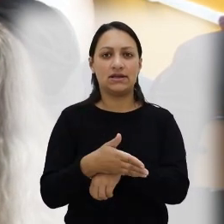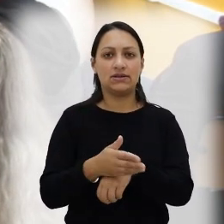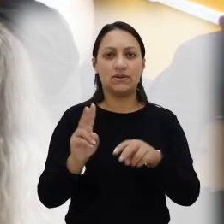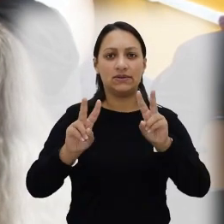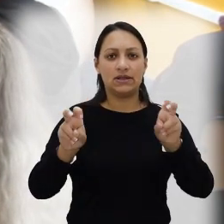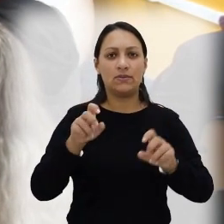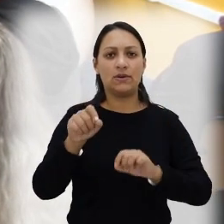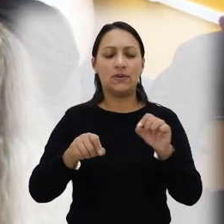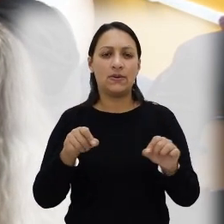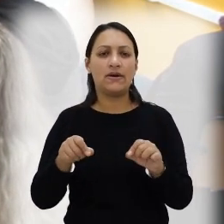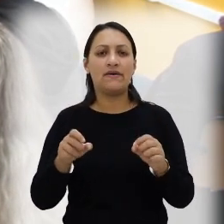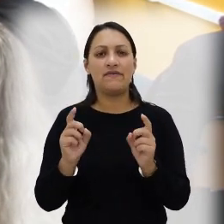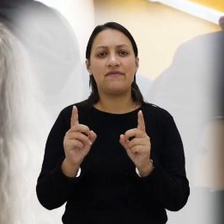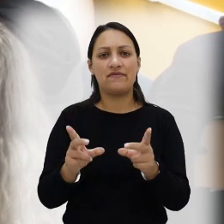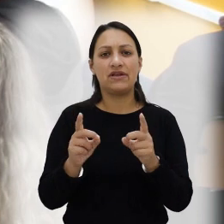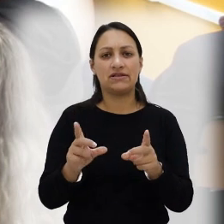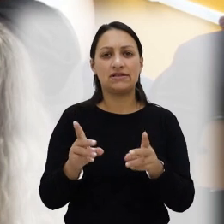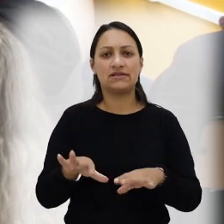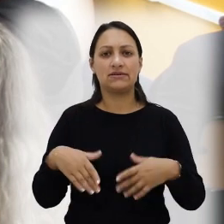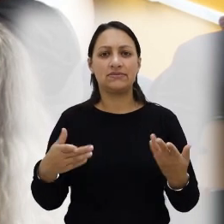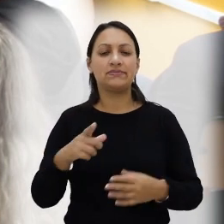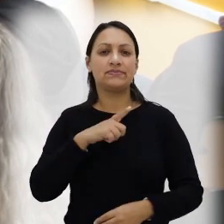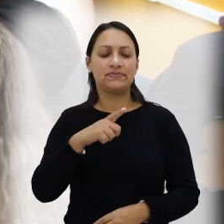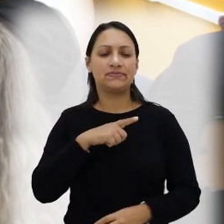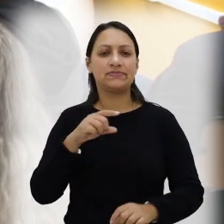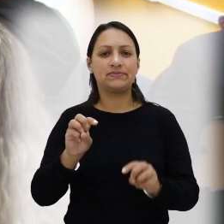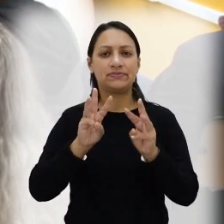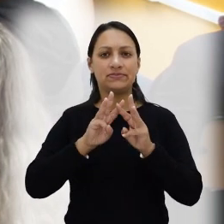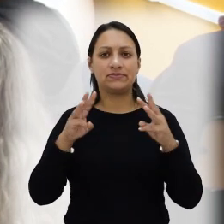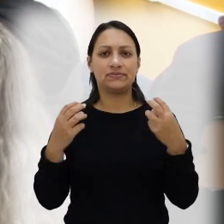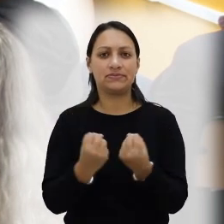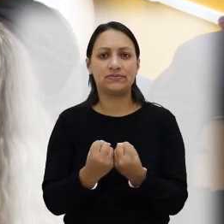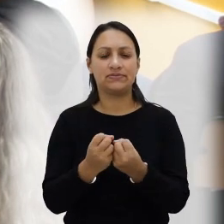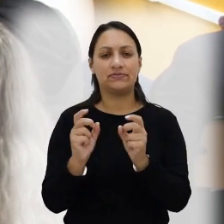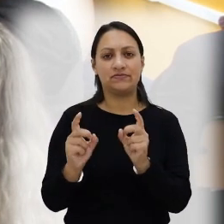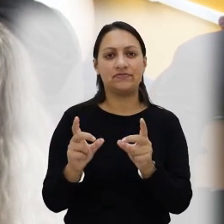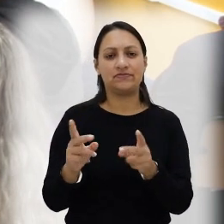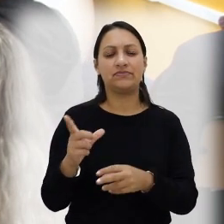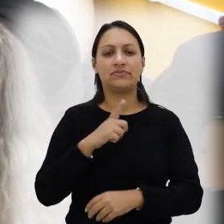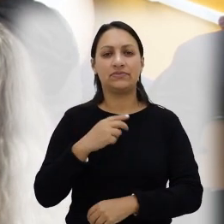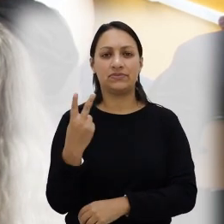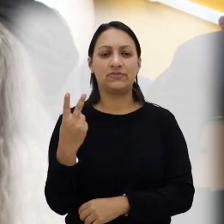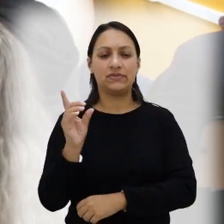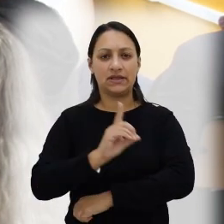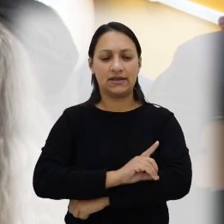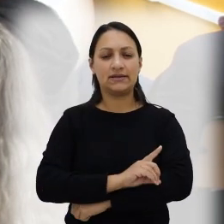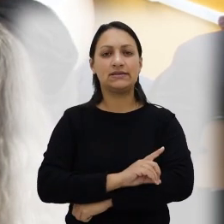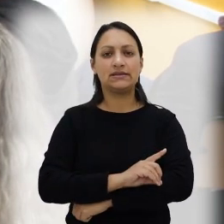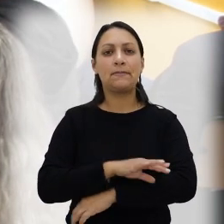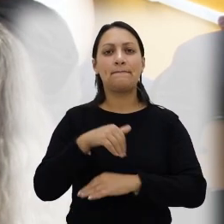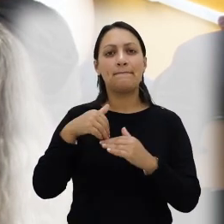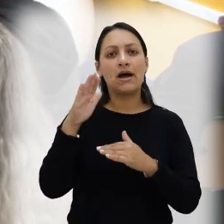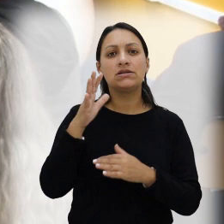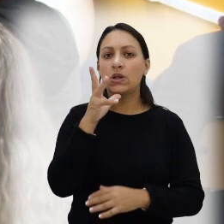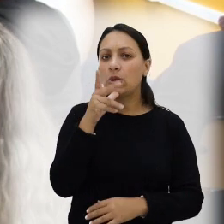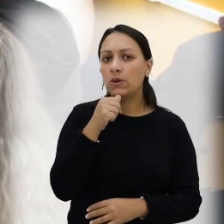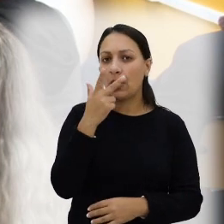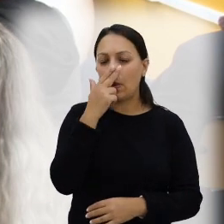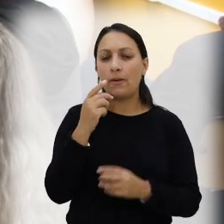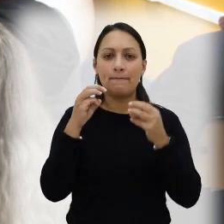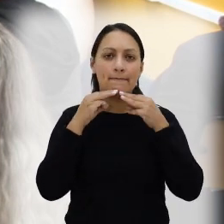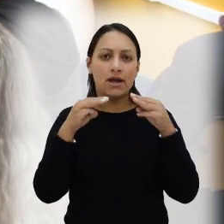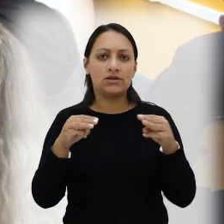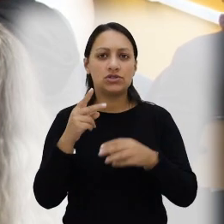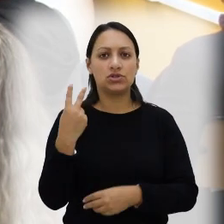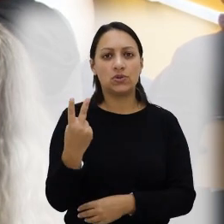de vendas. Né? Então, nós temos o workshop de vendas em 2 datas. É um workshop um pouquinho mais estendido, assim como o marketing. Né? São